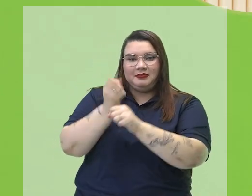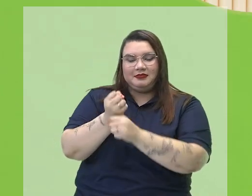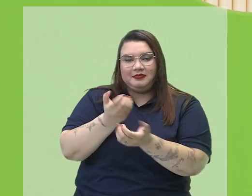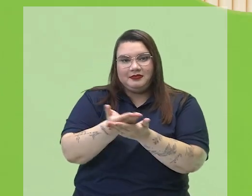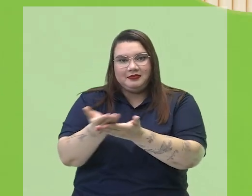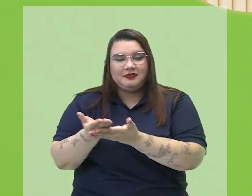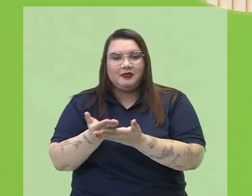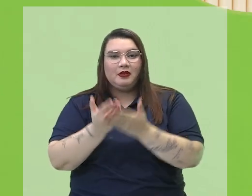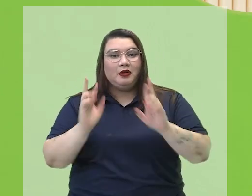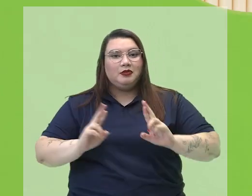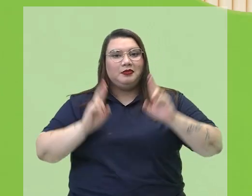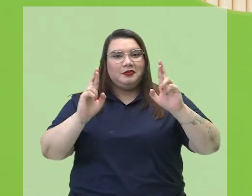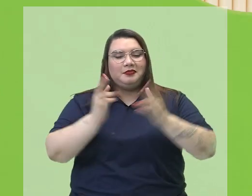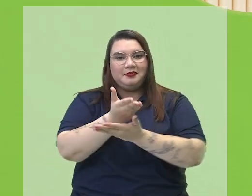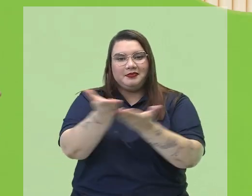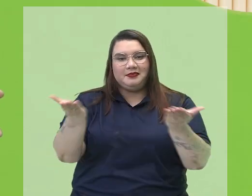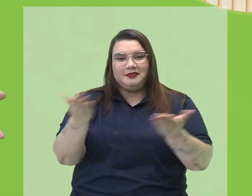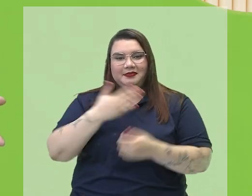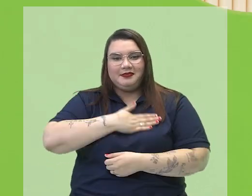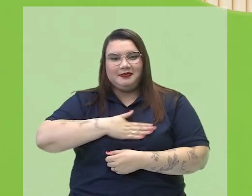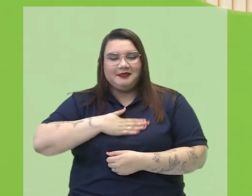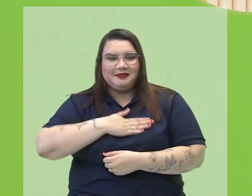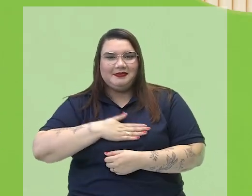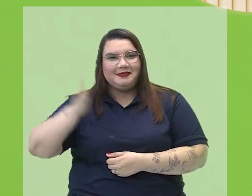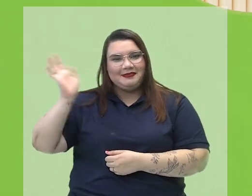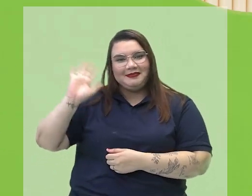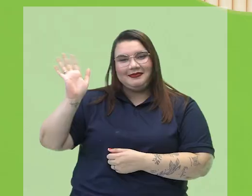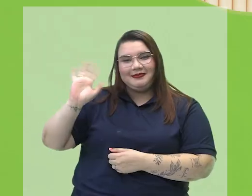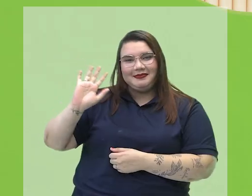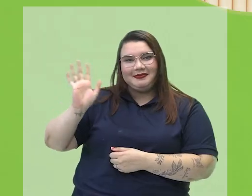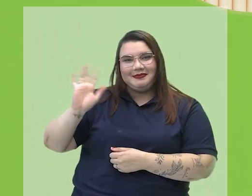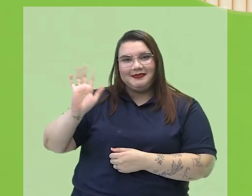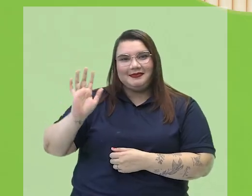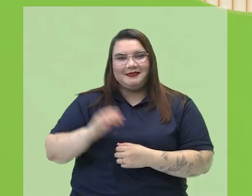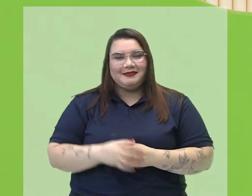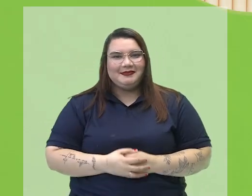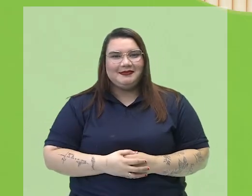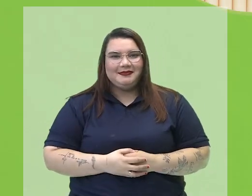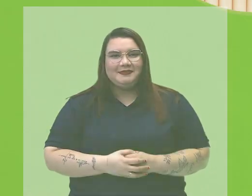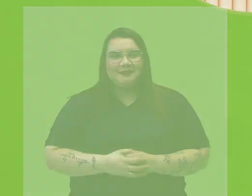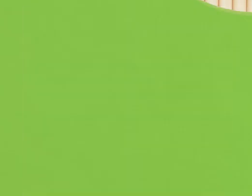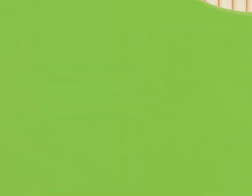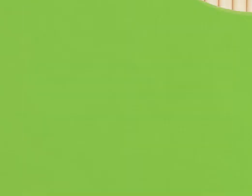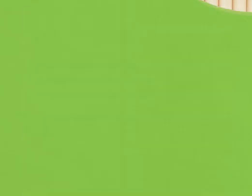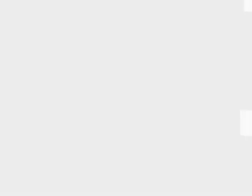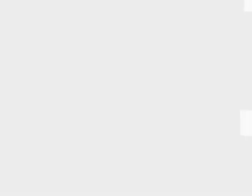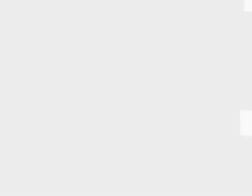da nossa aula. Eu espero que tenham gostado e até mais. Tchau.